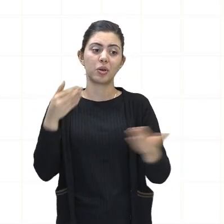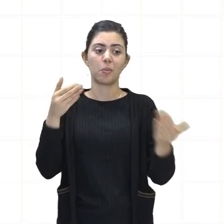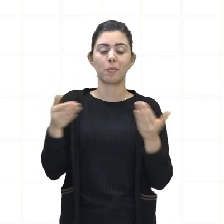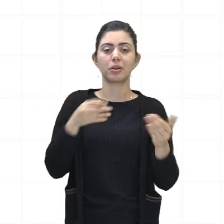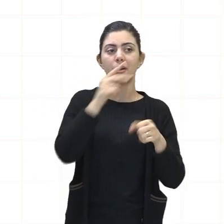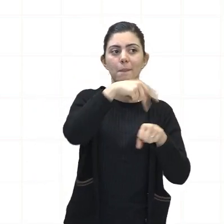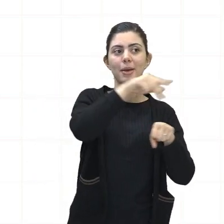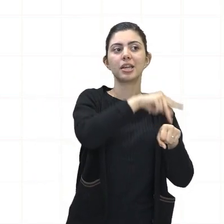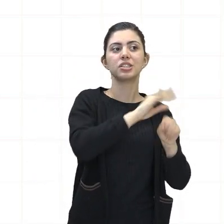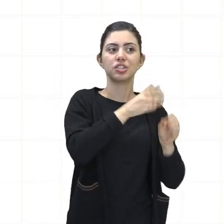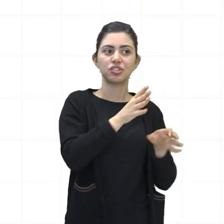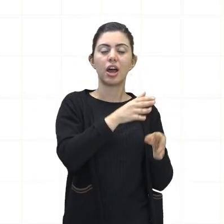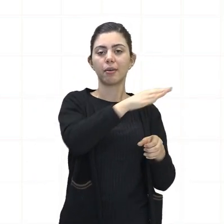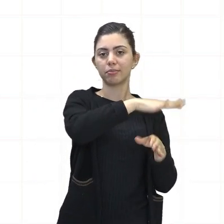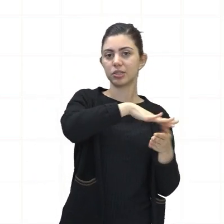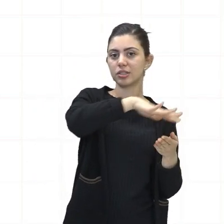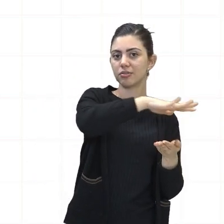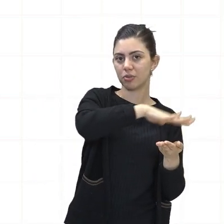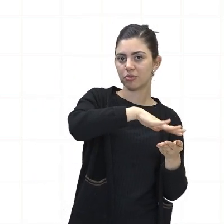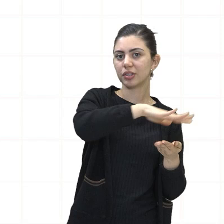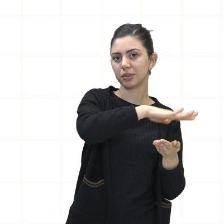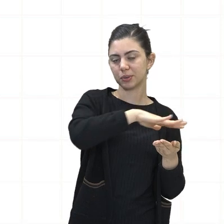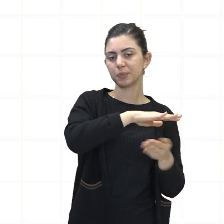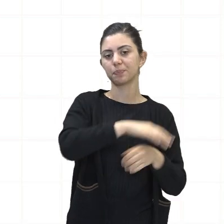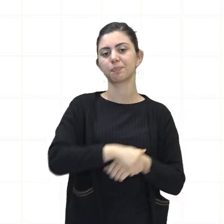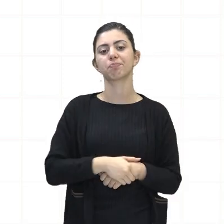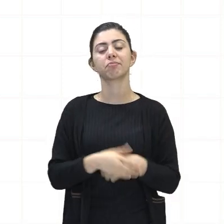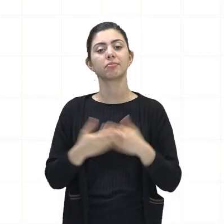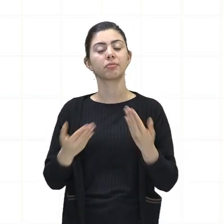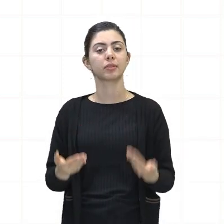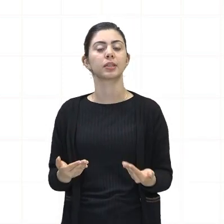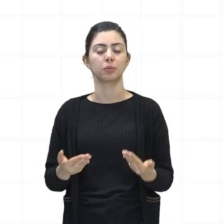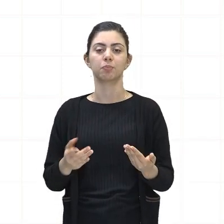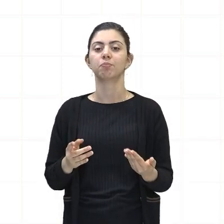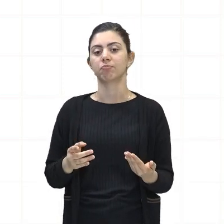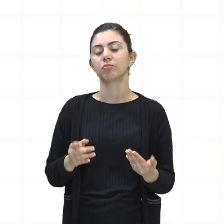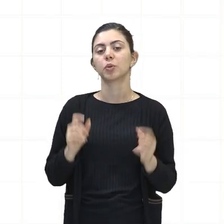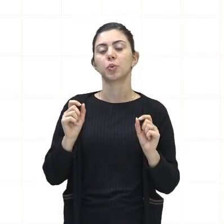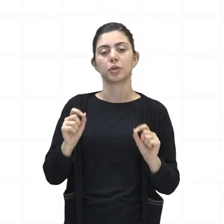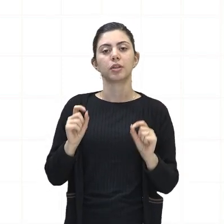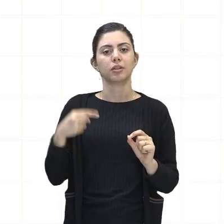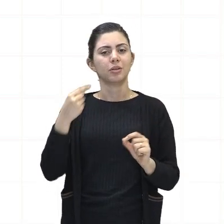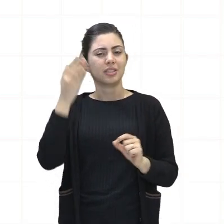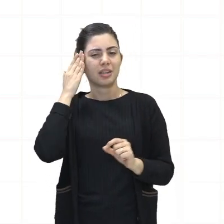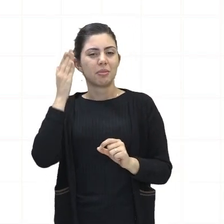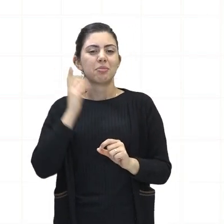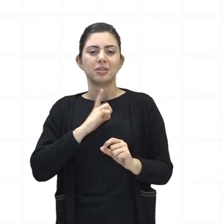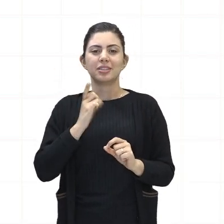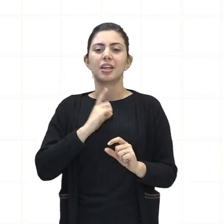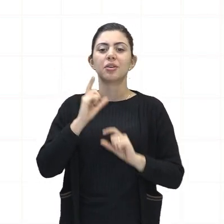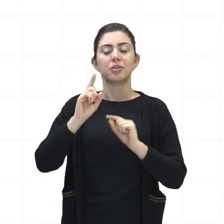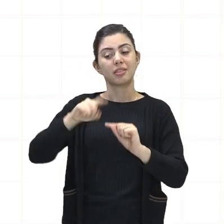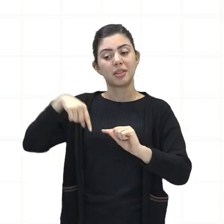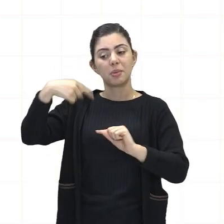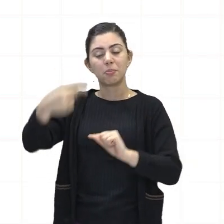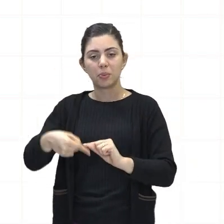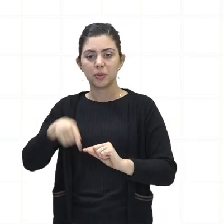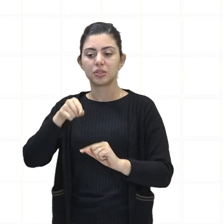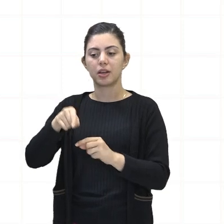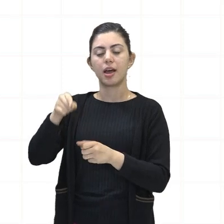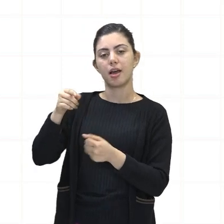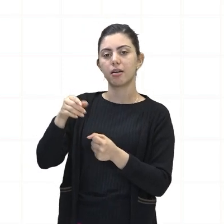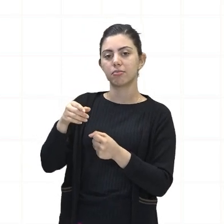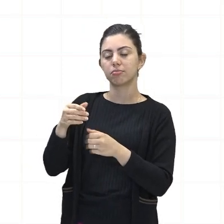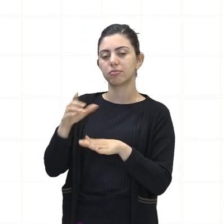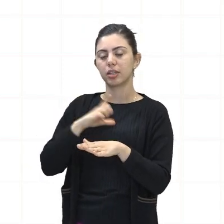países desenvolvidos, né? Maior parte dos países sul-americanos, mesmo assim, né, mesmo tendo acontecido depois, essas